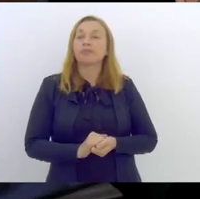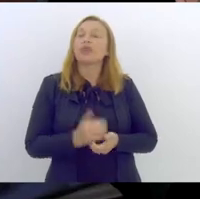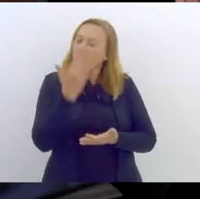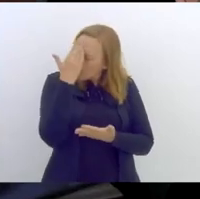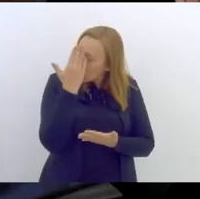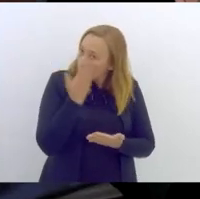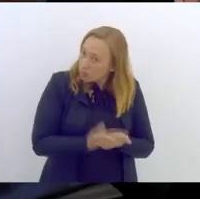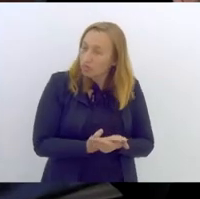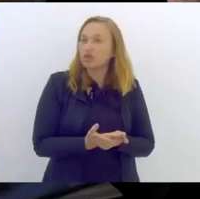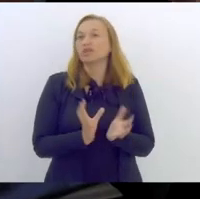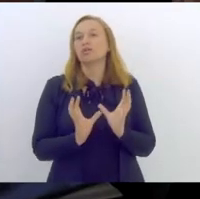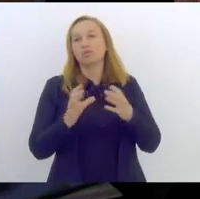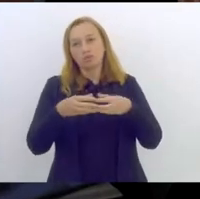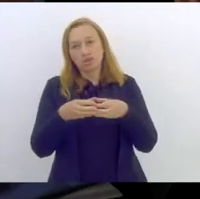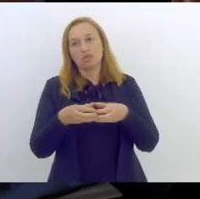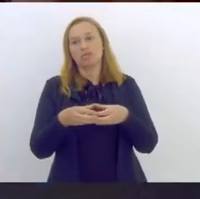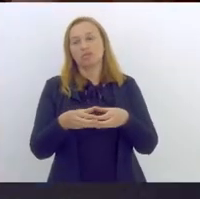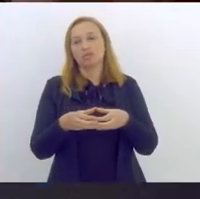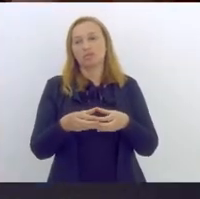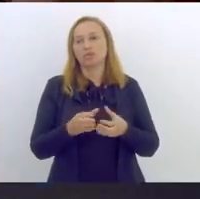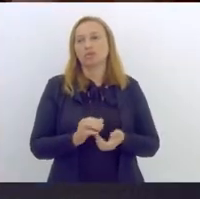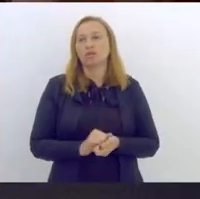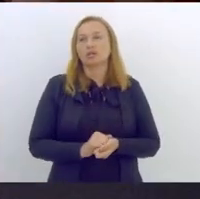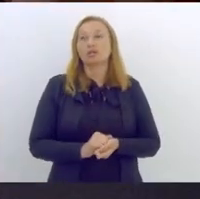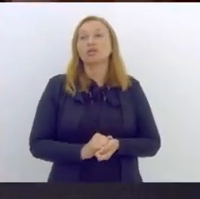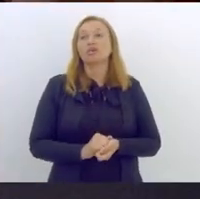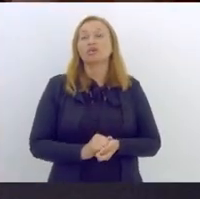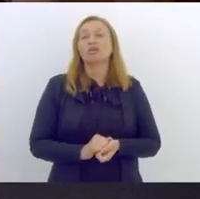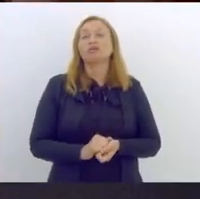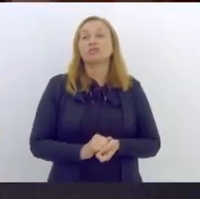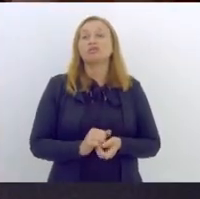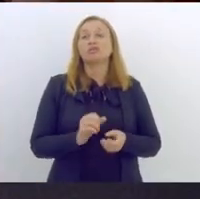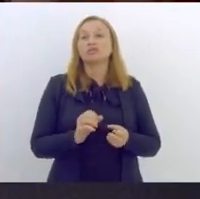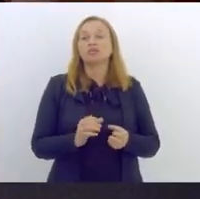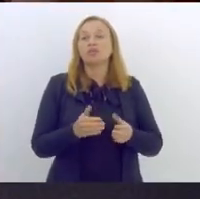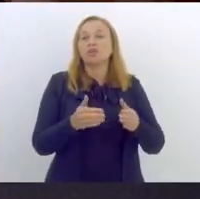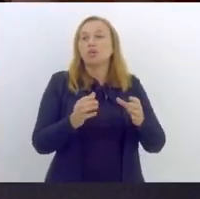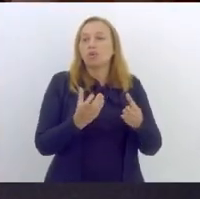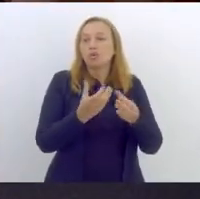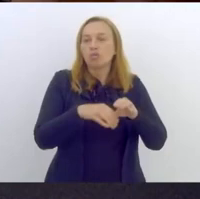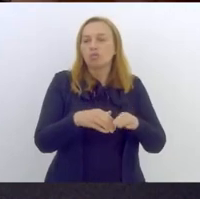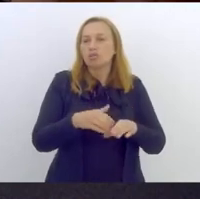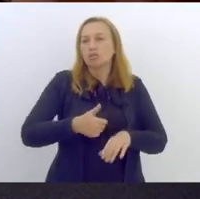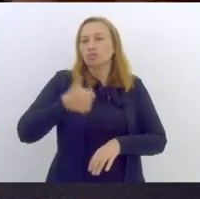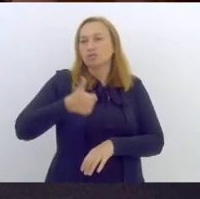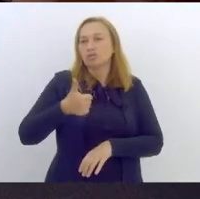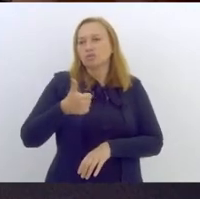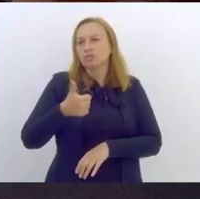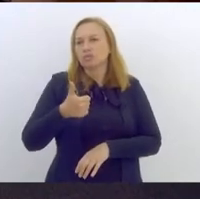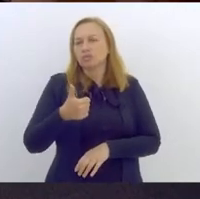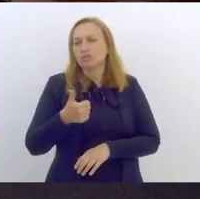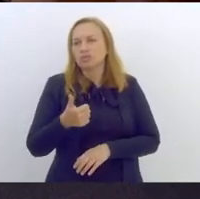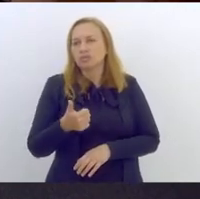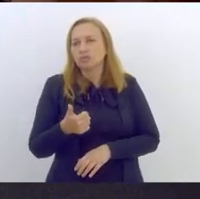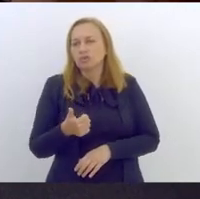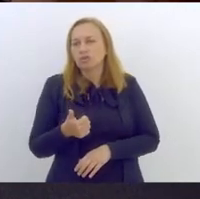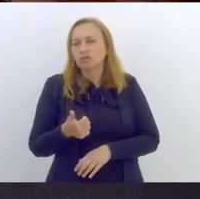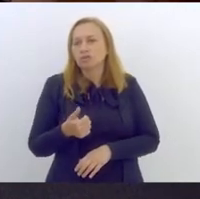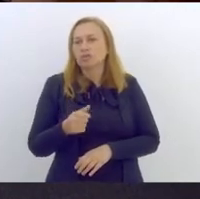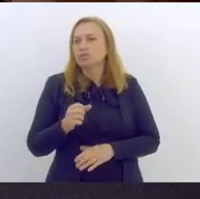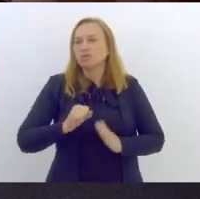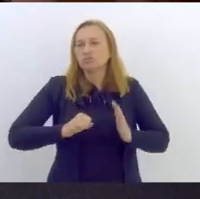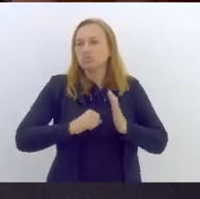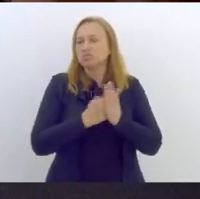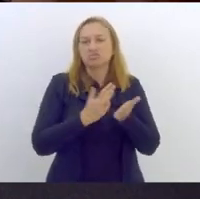confia na comissão é fazer Quais são os concursos mais antigos fazer reunião primeiro no